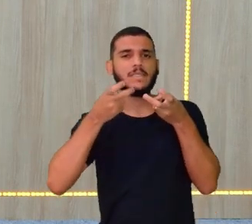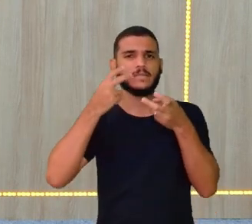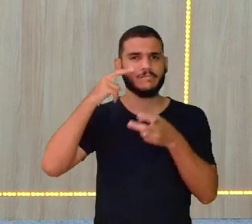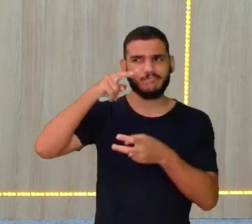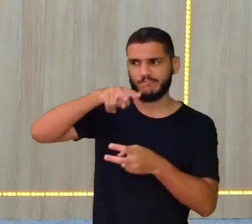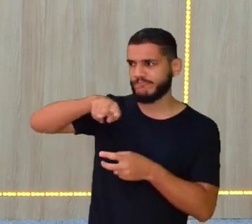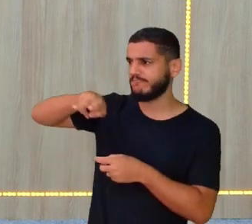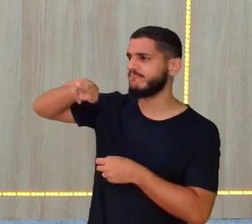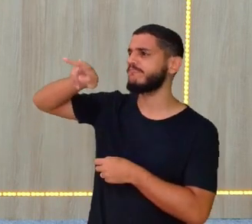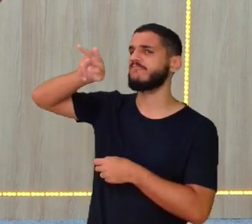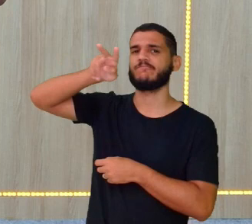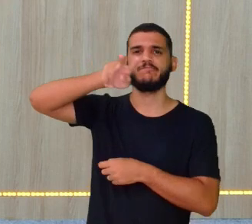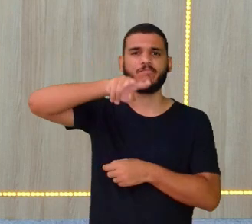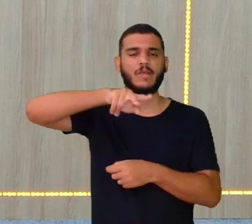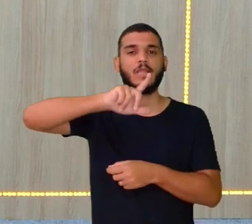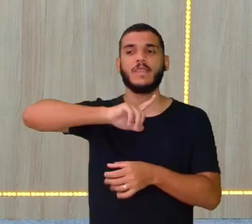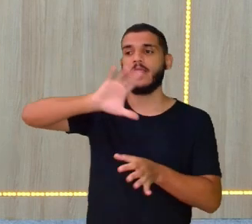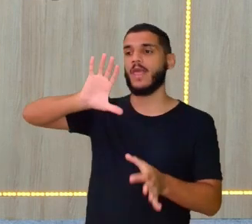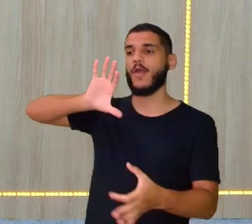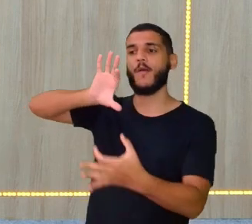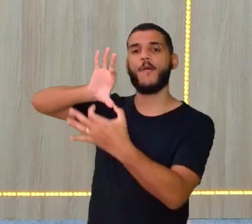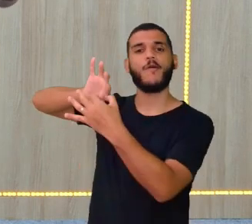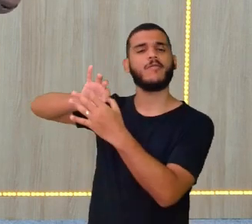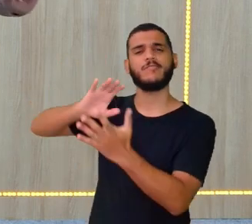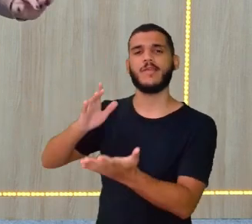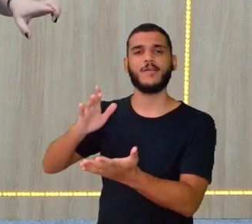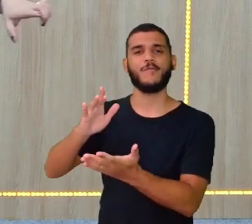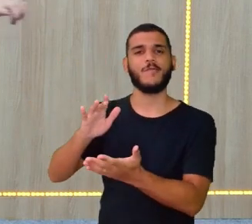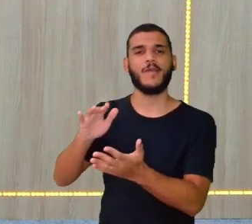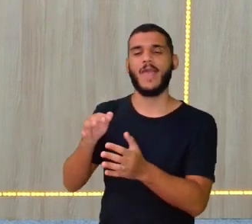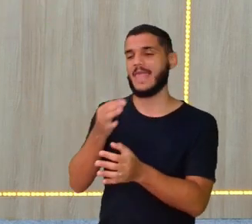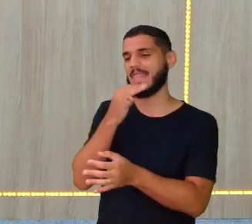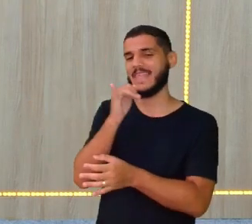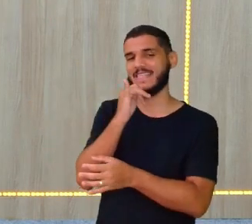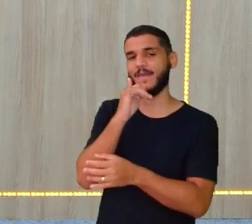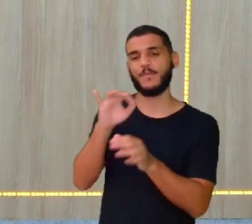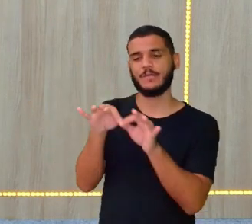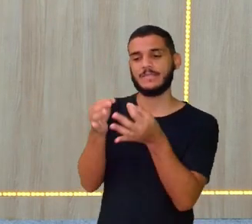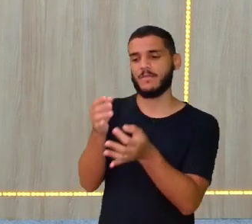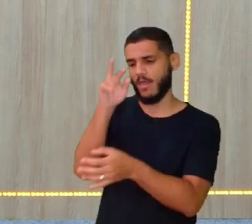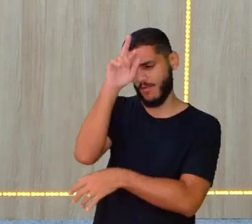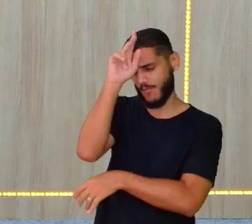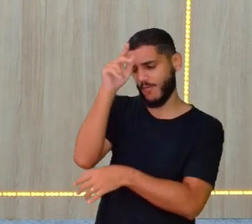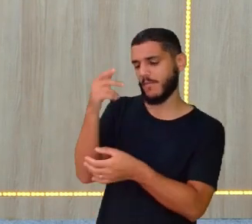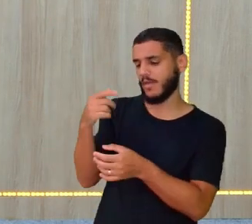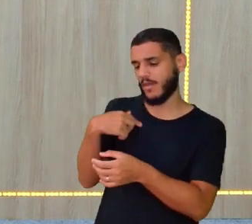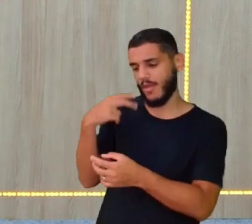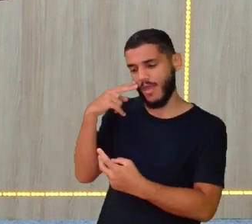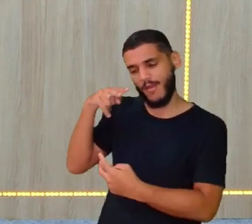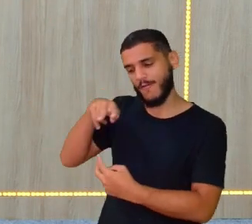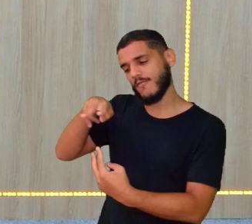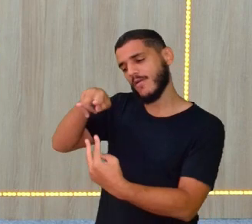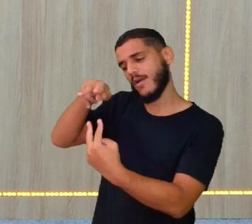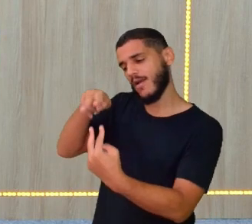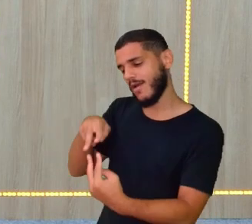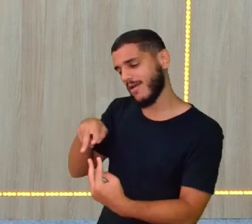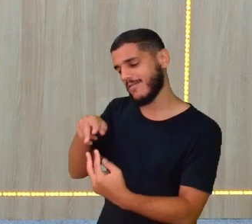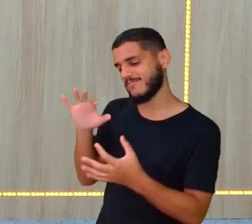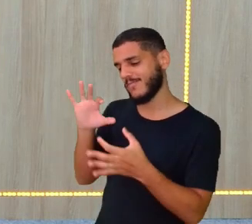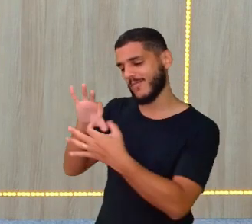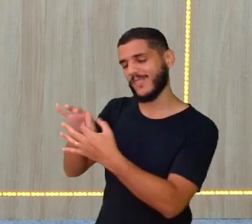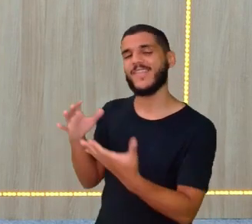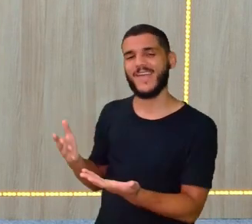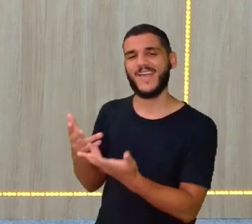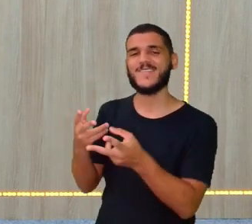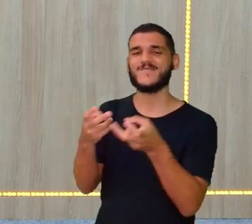conecte, não é? Nem que seja com a formiga que está passando aí, não é, próximo de você. Perceba, observe, não